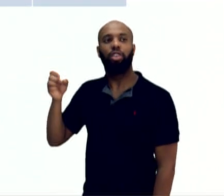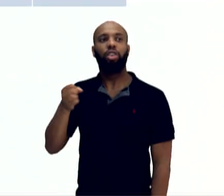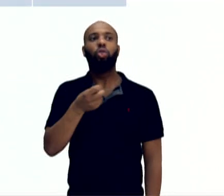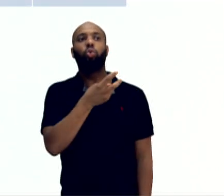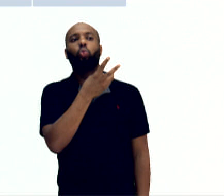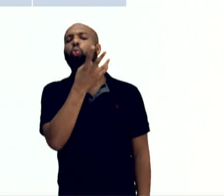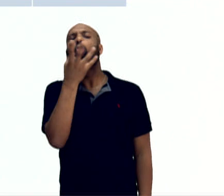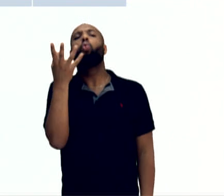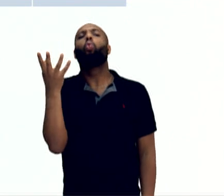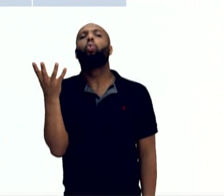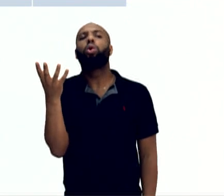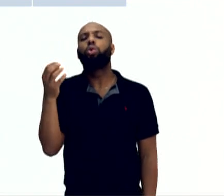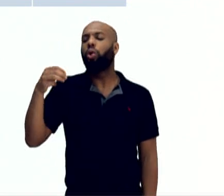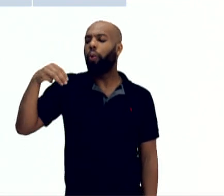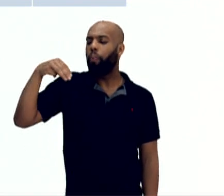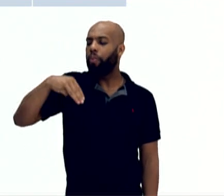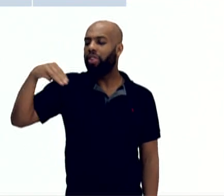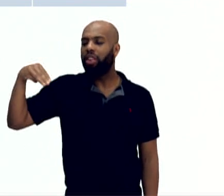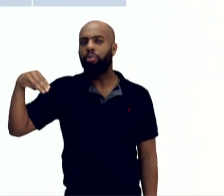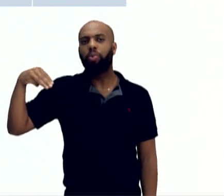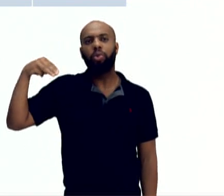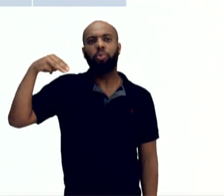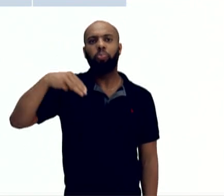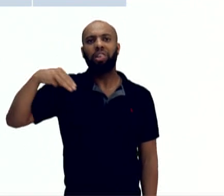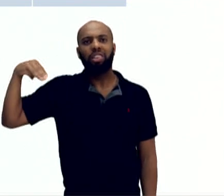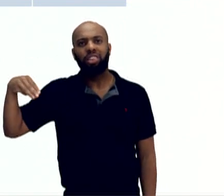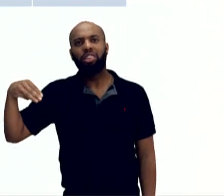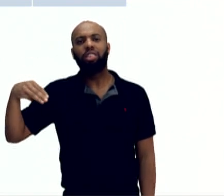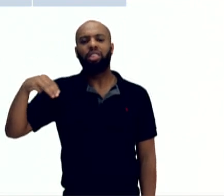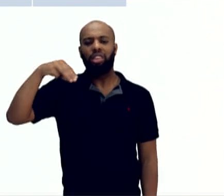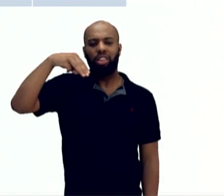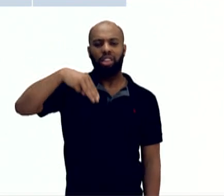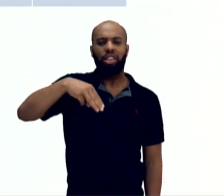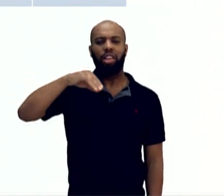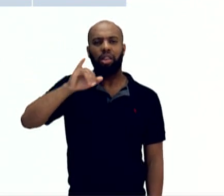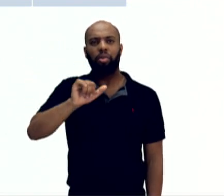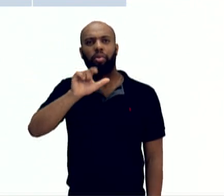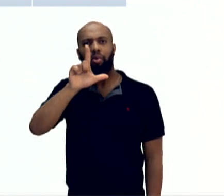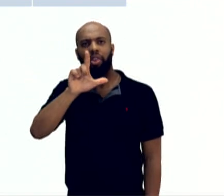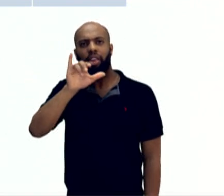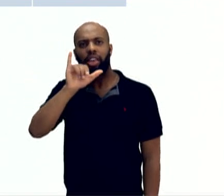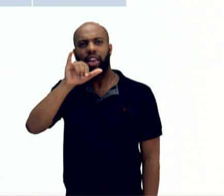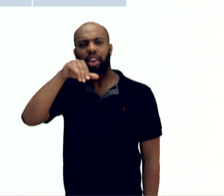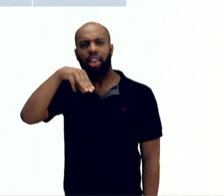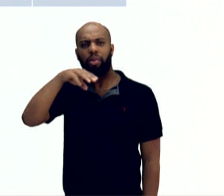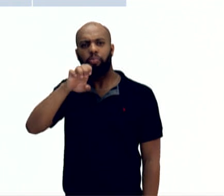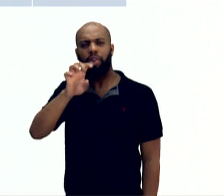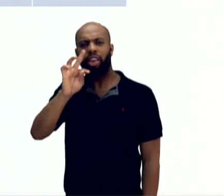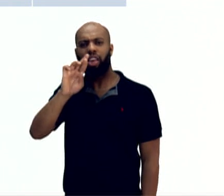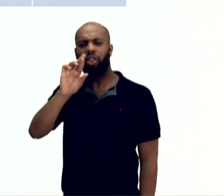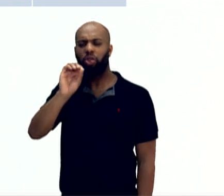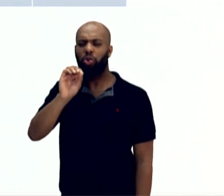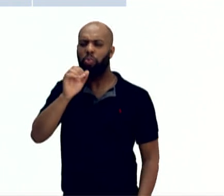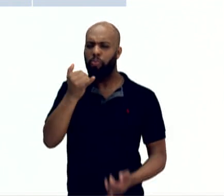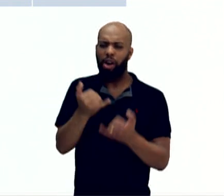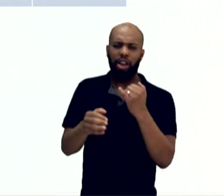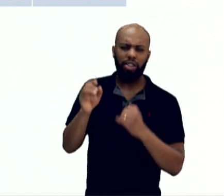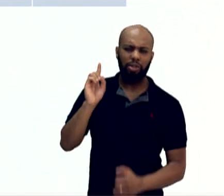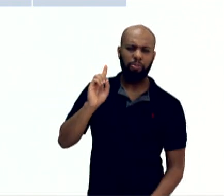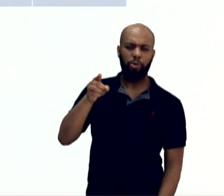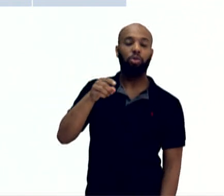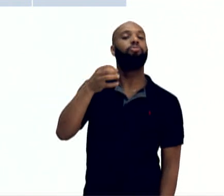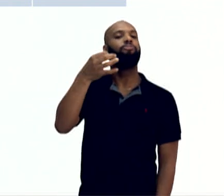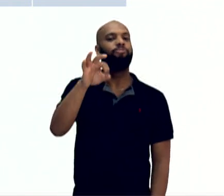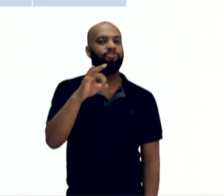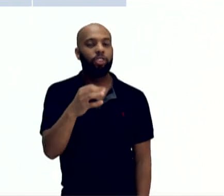Quantos, então, milímetros? Ai, professora, milímetros lembra 1000. Isso mesmo, então 1 metro